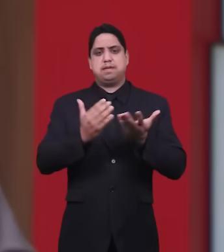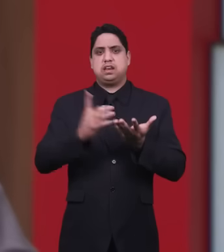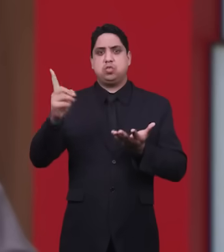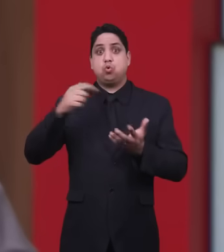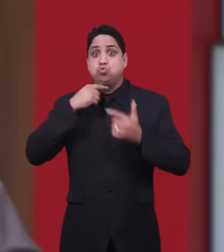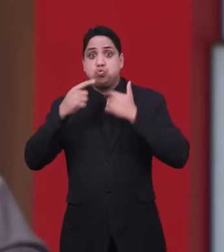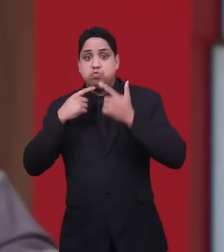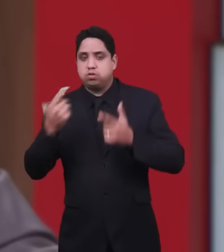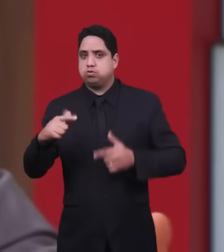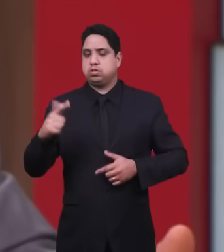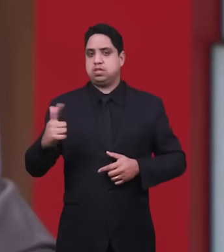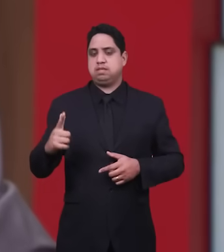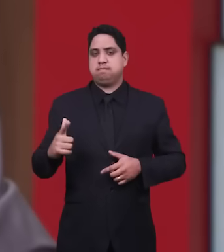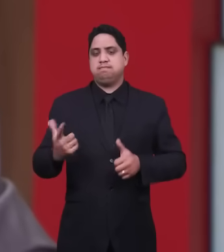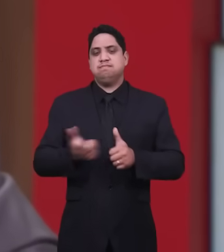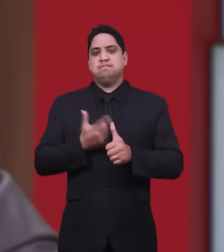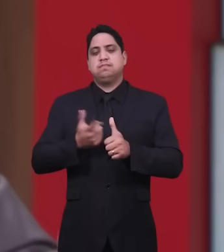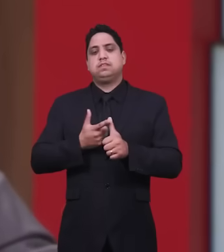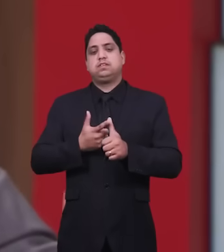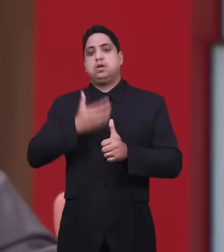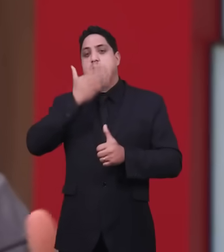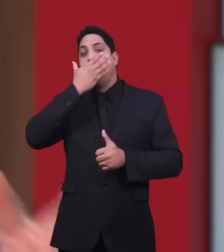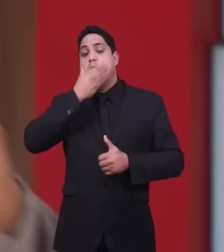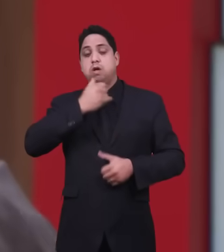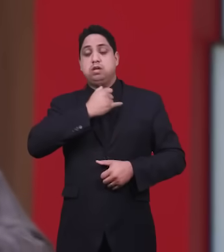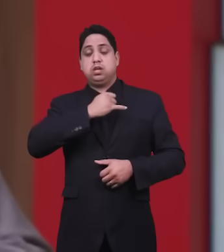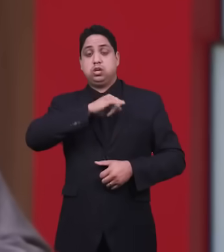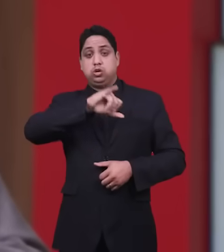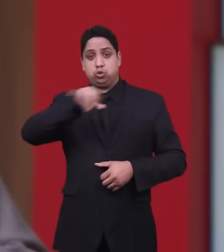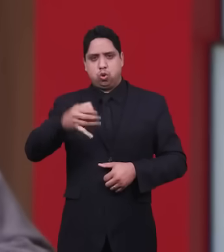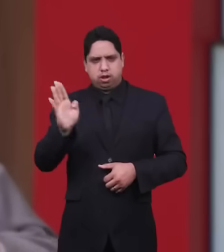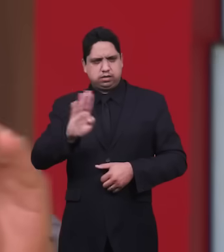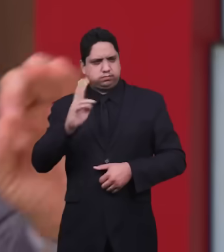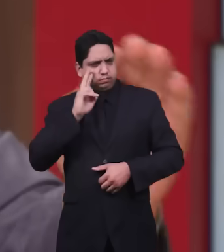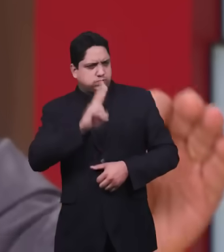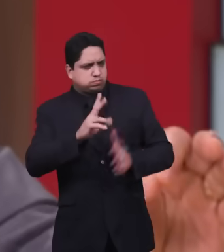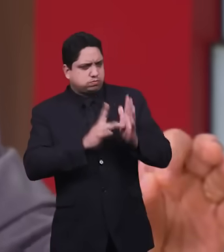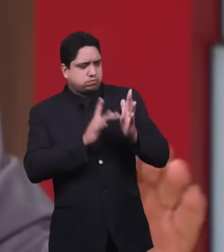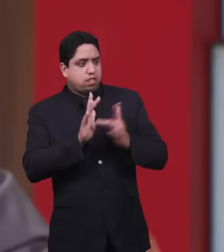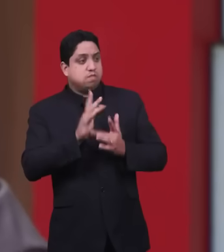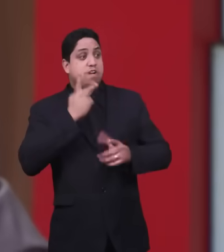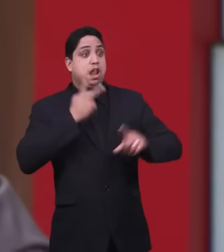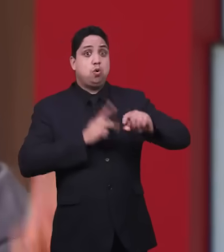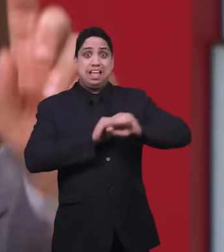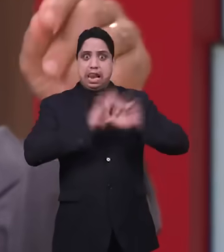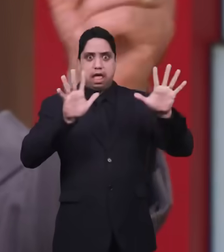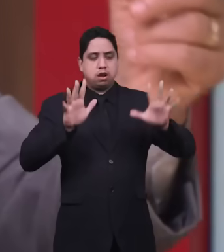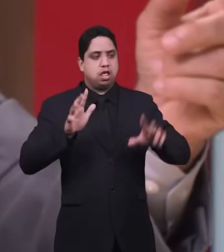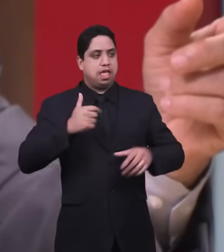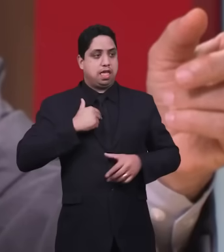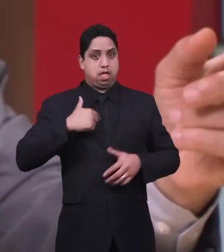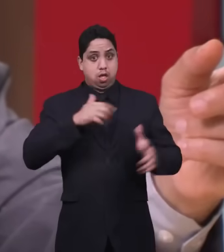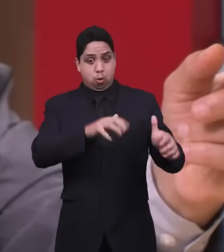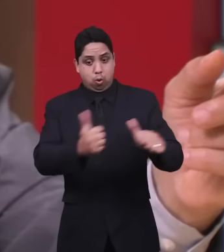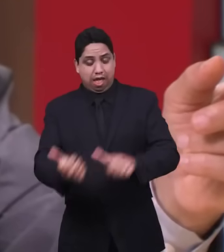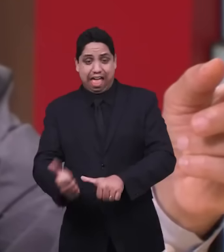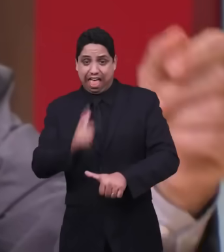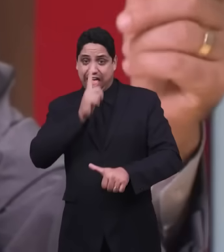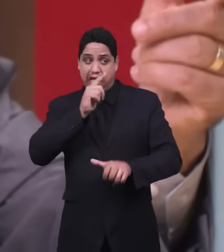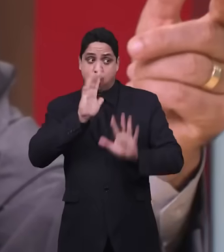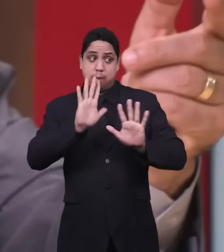A primeira é quando João Batista, ele avista Jesus, ele define, olha, eu vos batizo com água, mas aquele que vem após